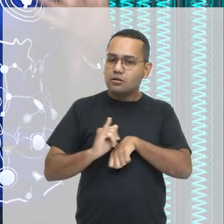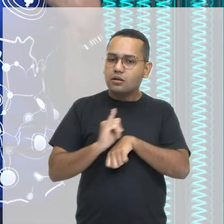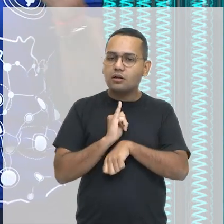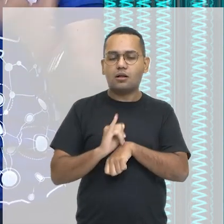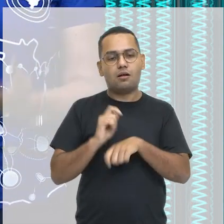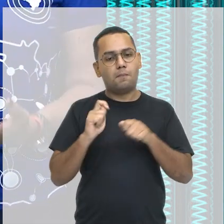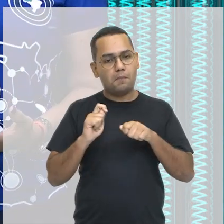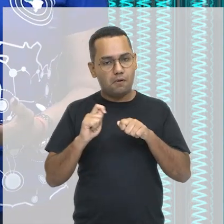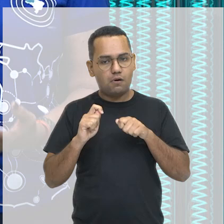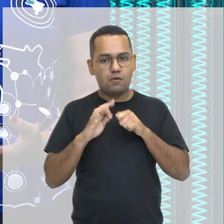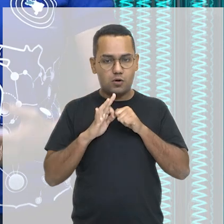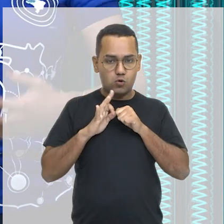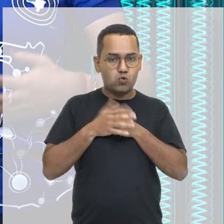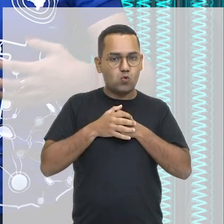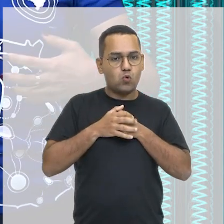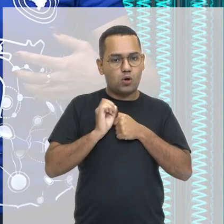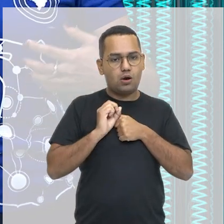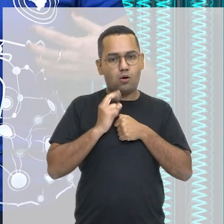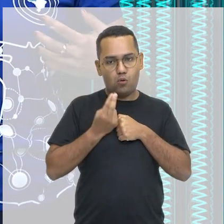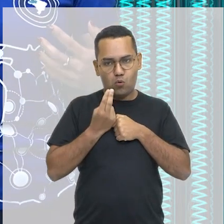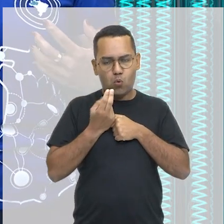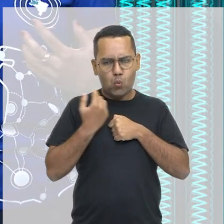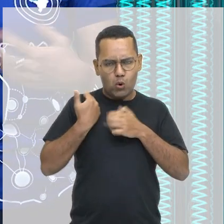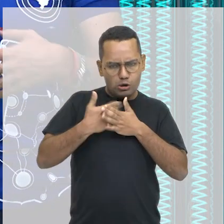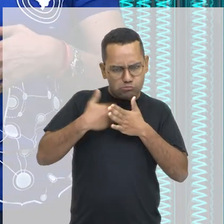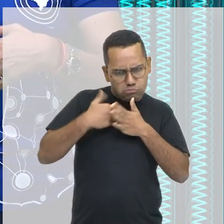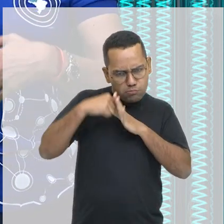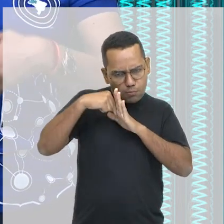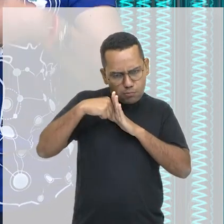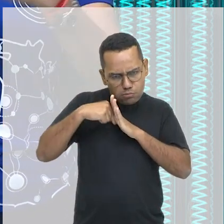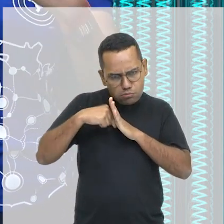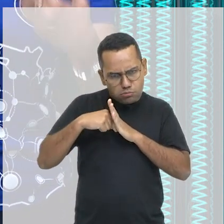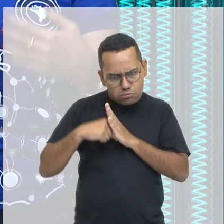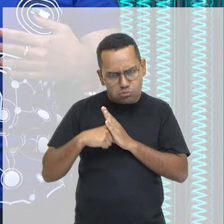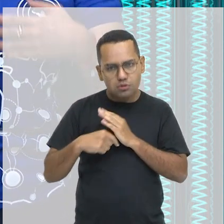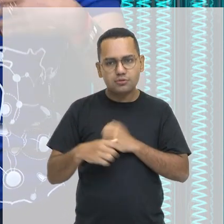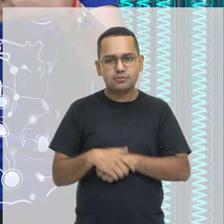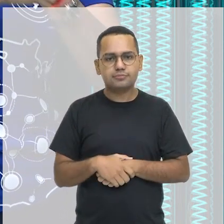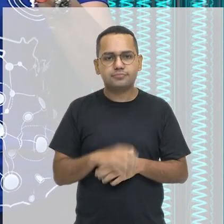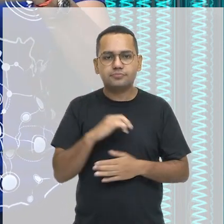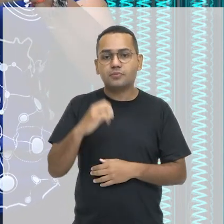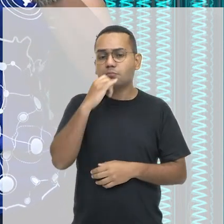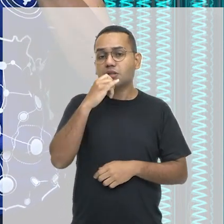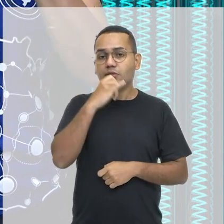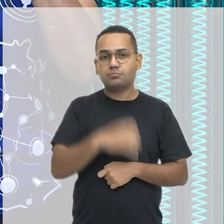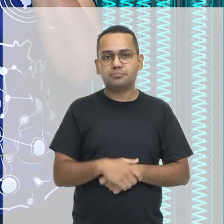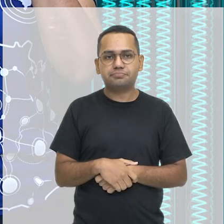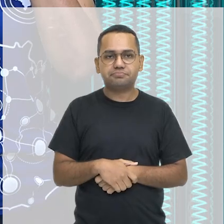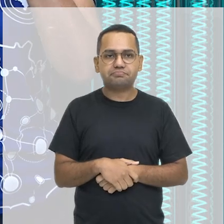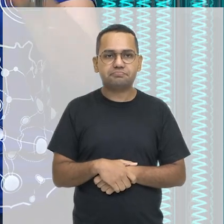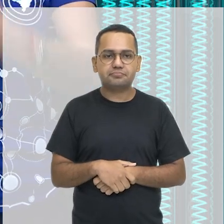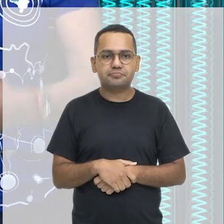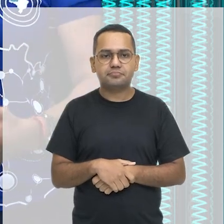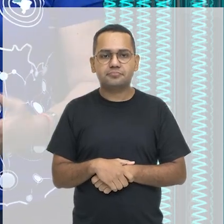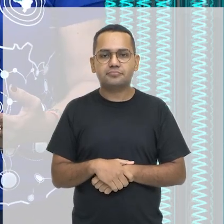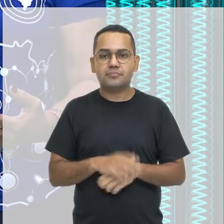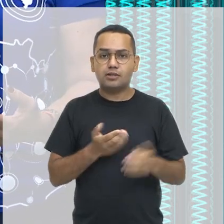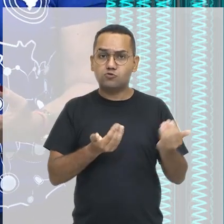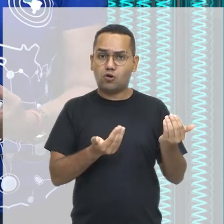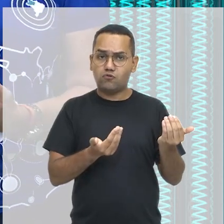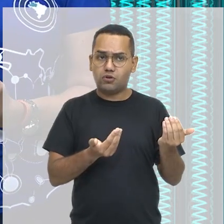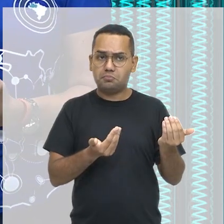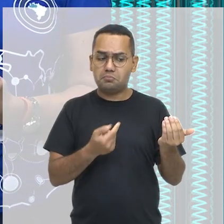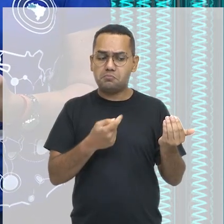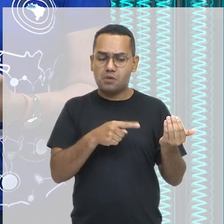ator possa interpretar um personagem, ele tem que fazer um estudo. Por exemplo, ele é jovem e precisa interpretar